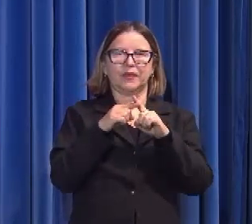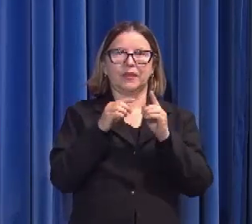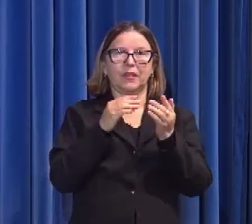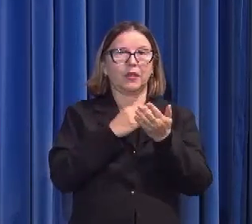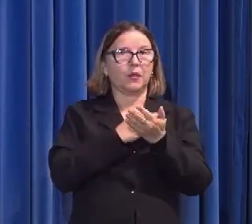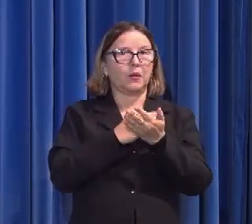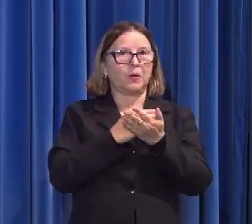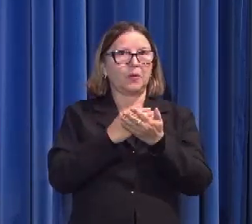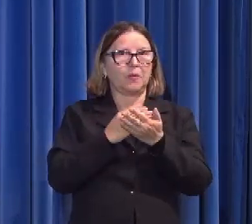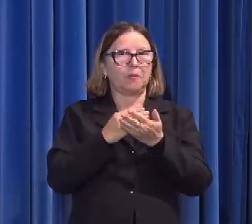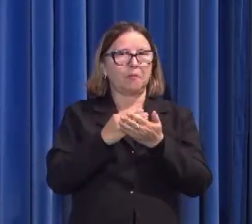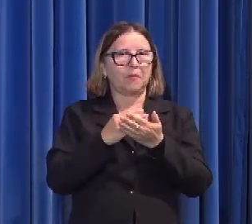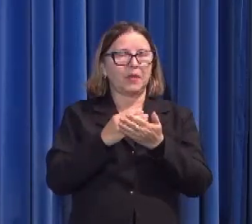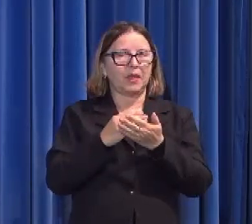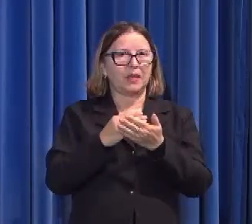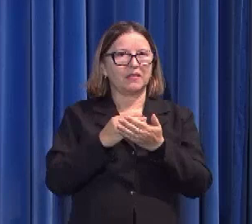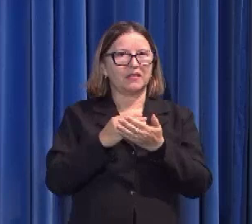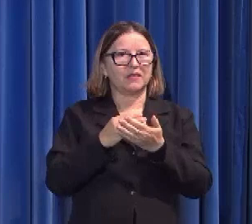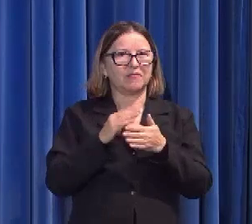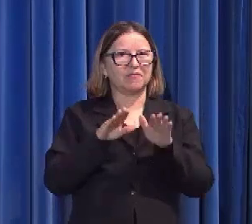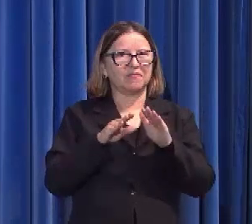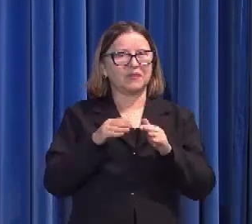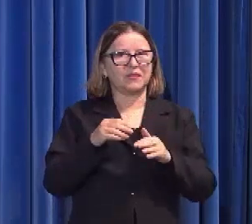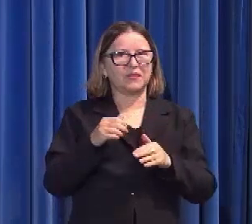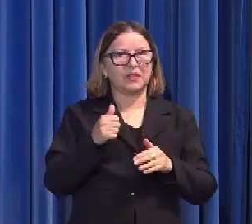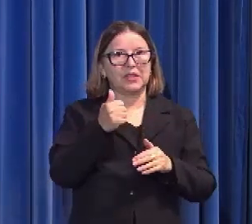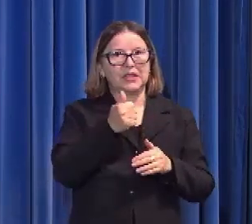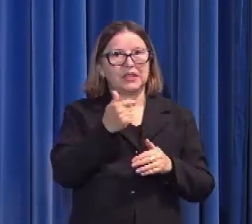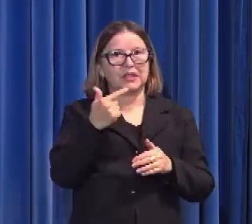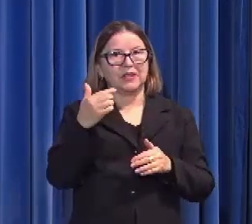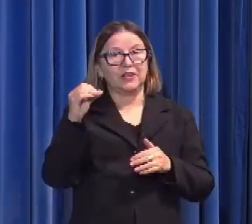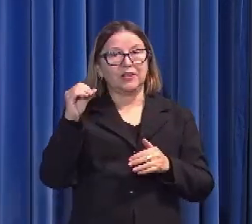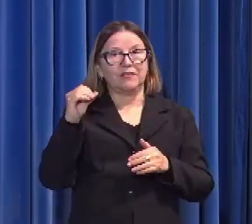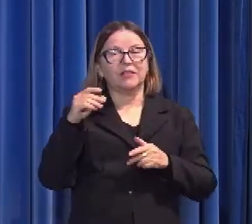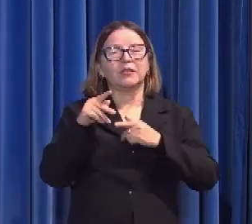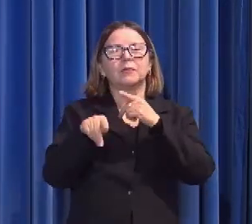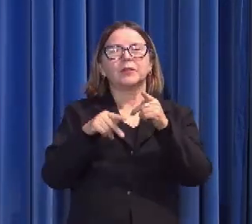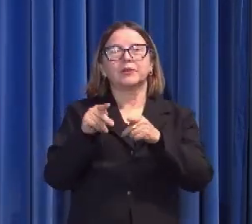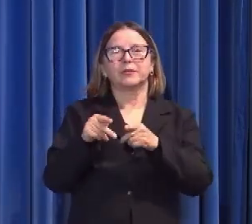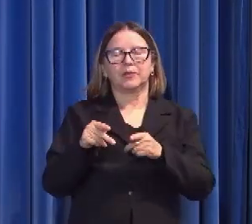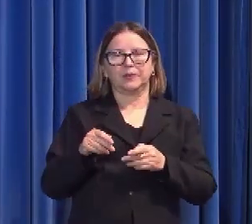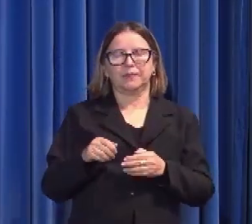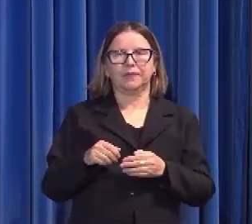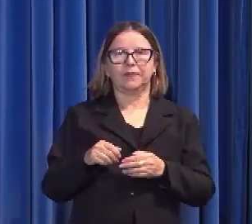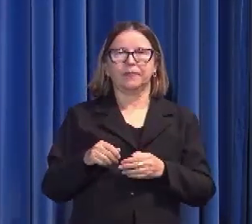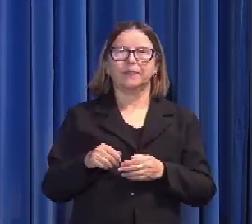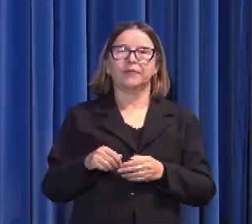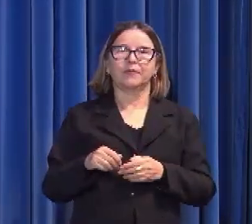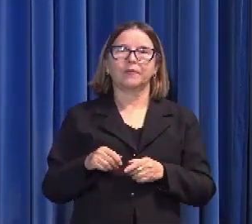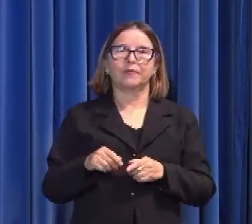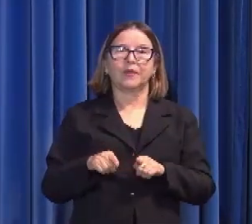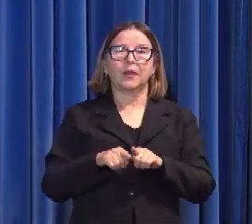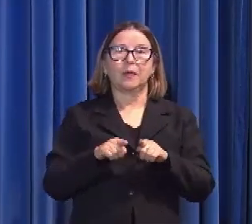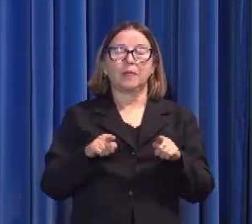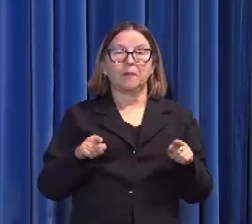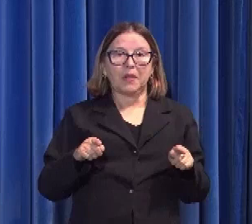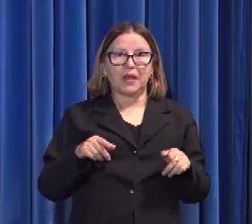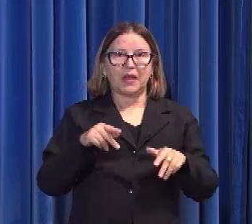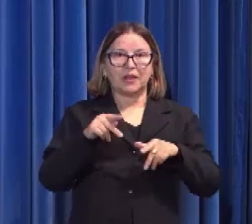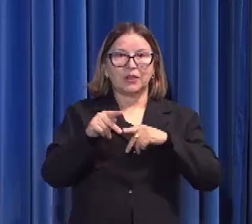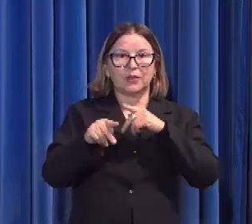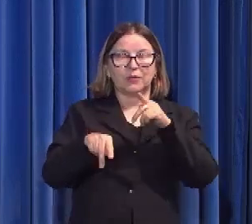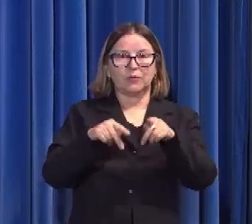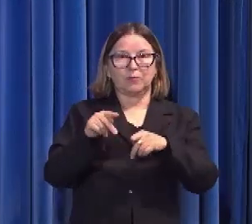120 e aquele povo que esteve com Jesus só dos que